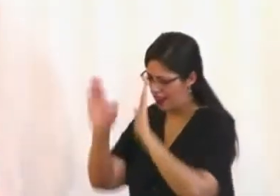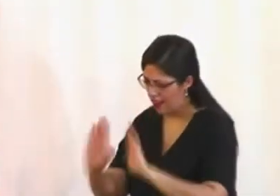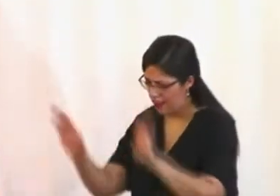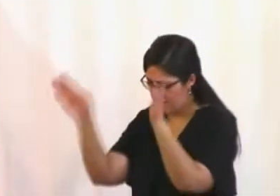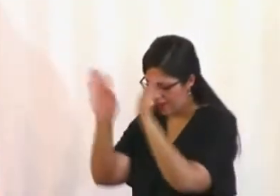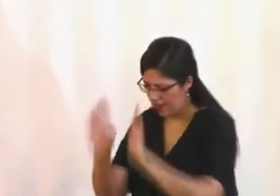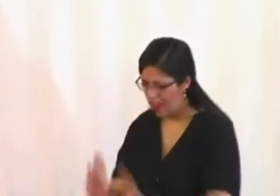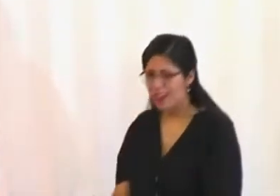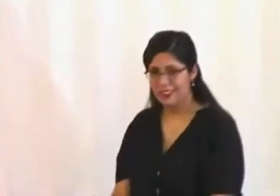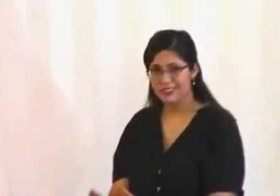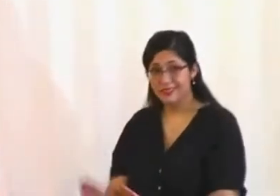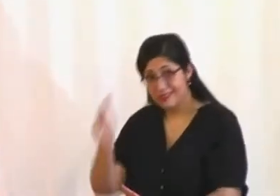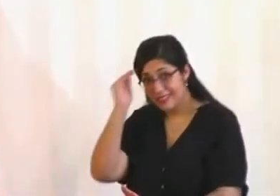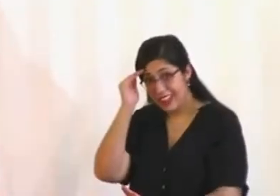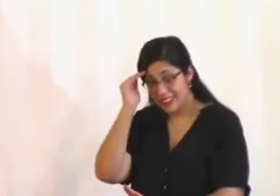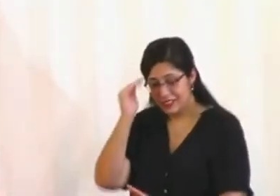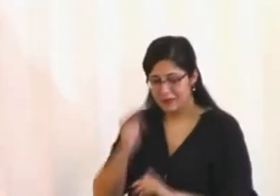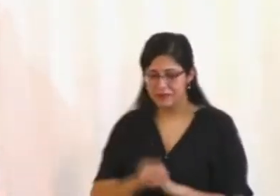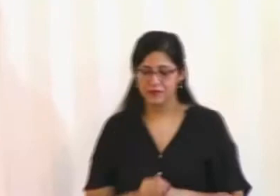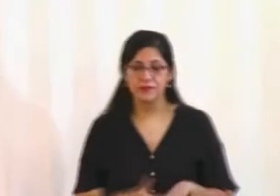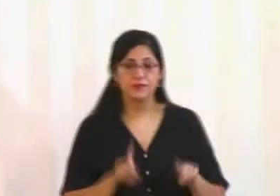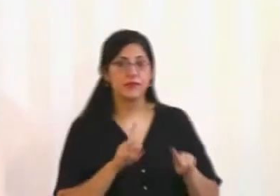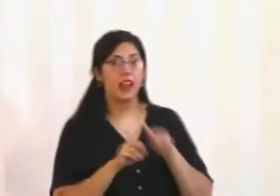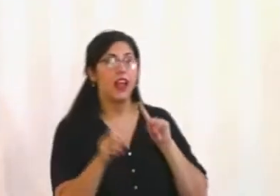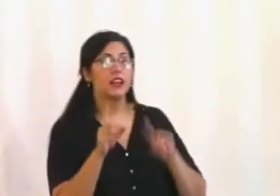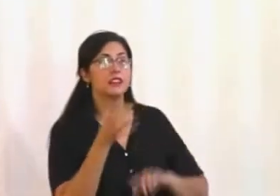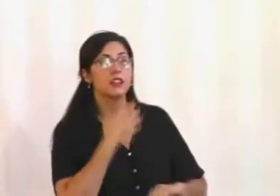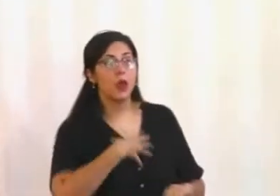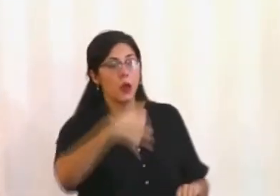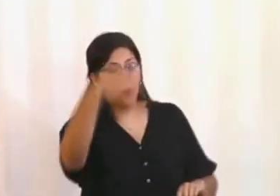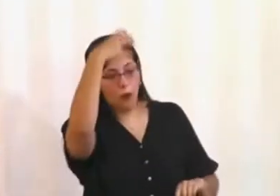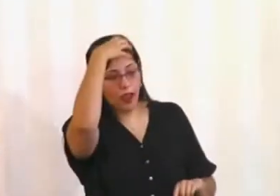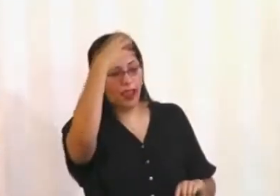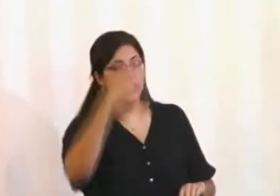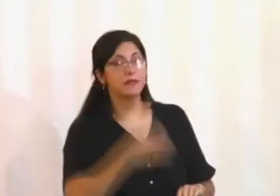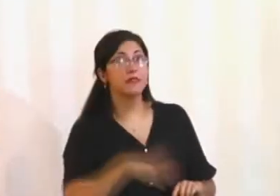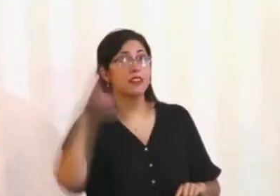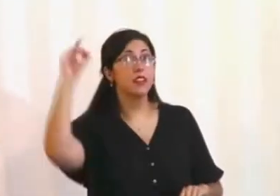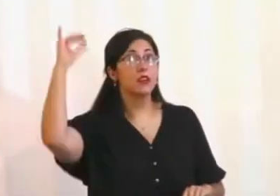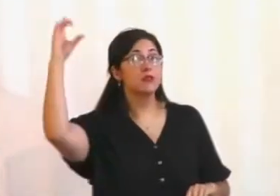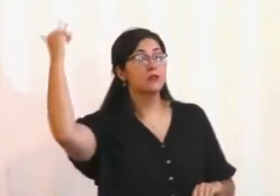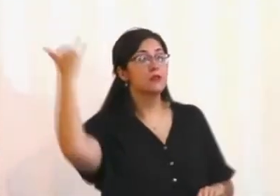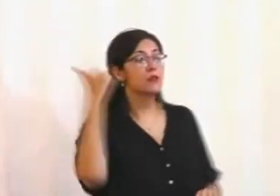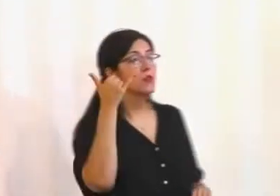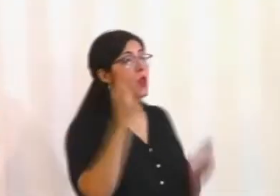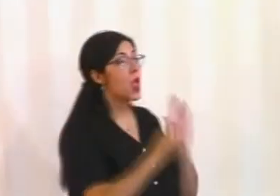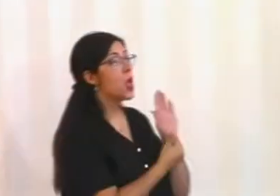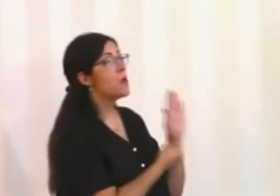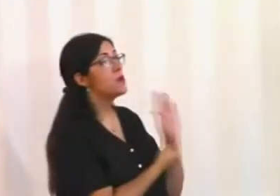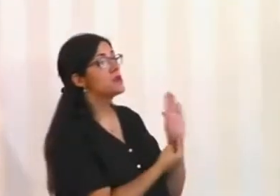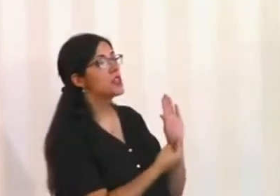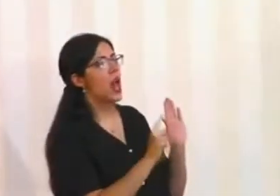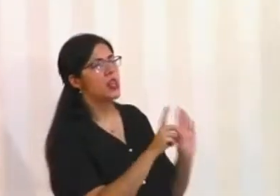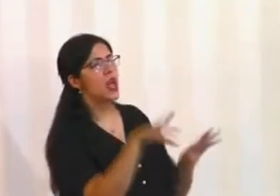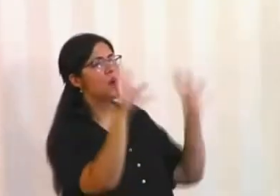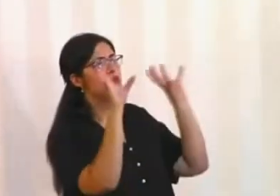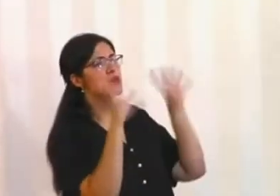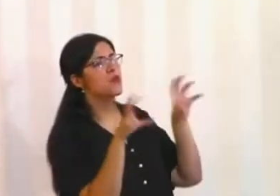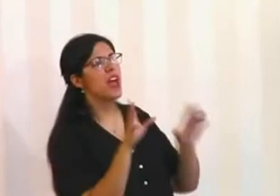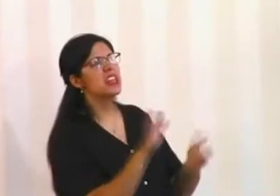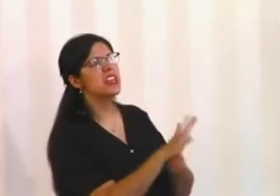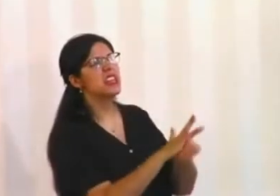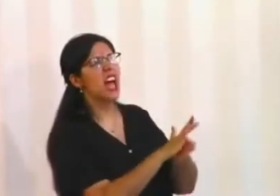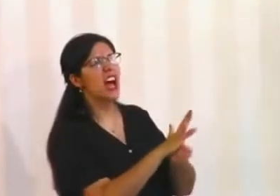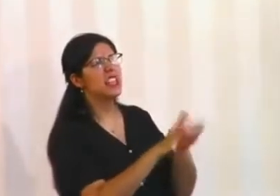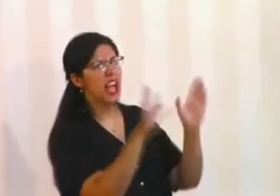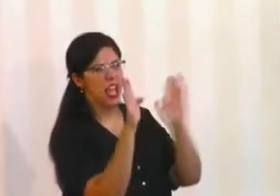vou mostrar para você, Acabe, que quem está no controle sou eu, não vai chover. Nem orvalho, preste